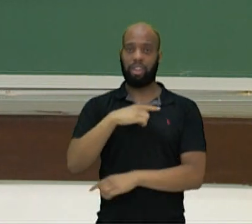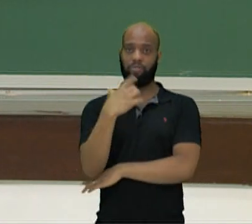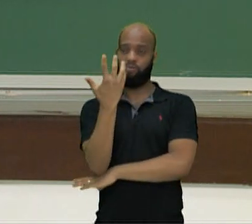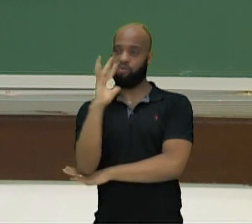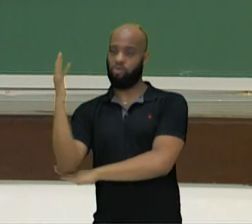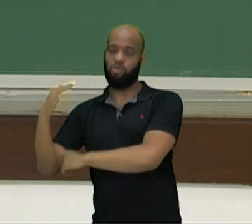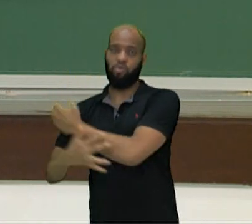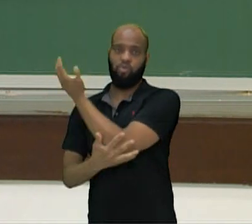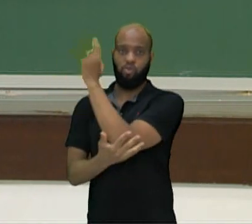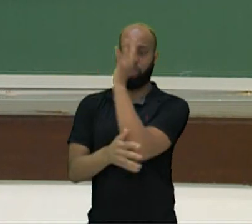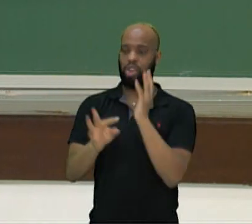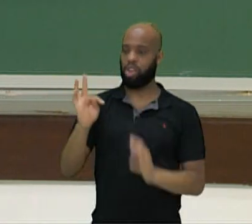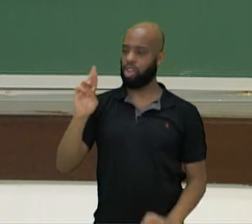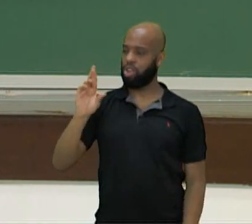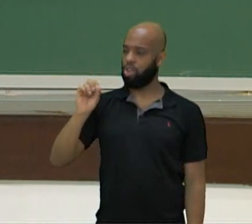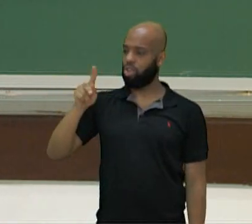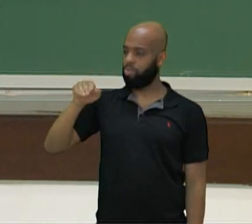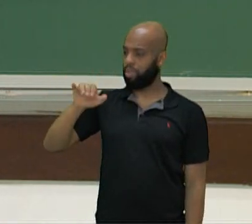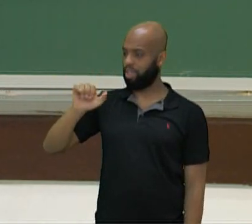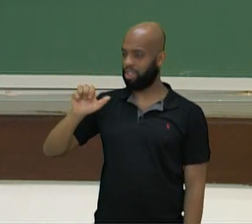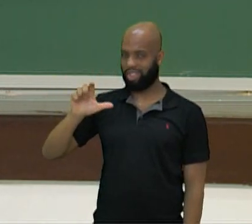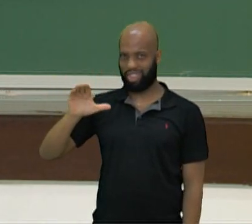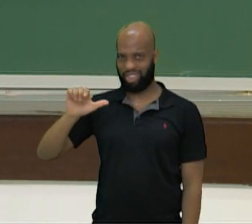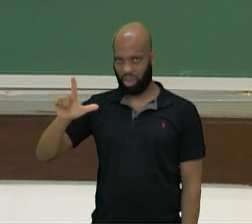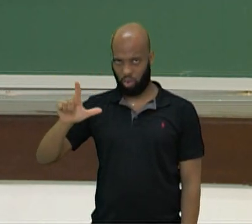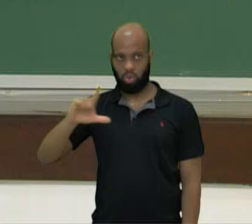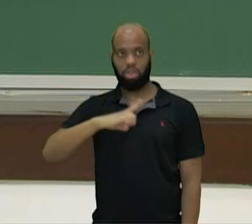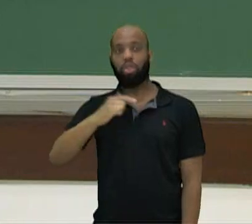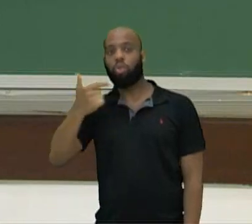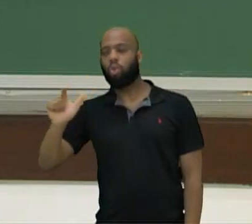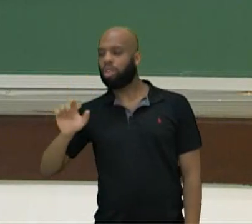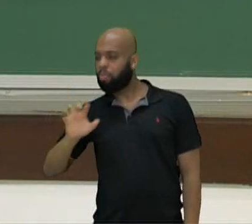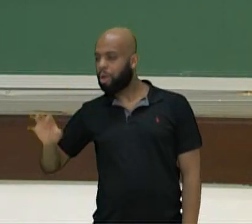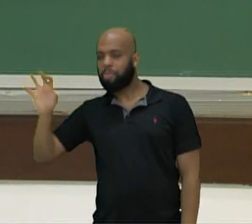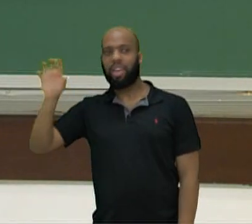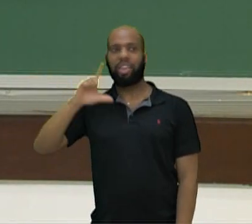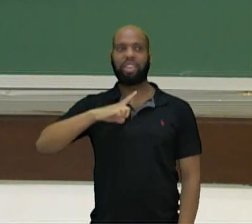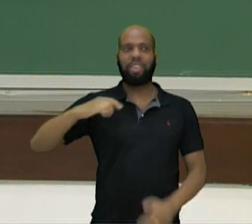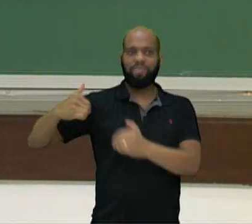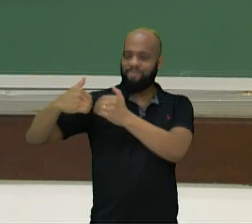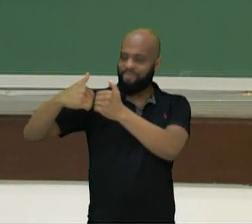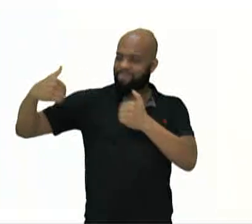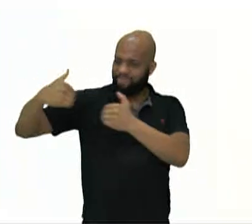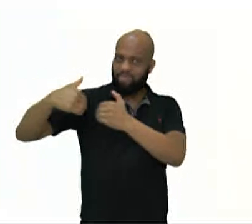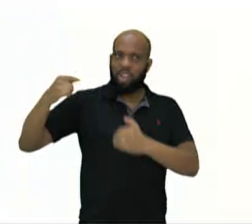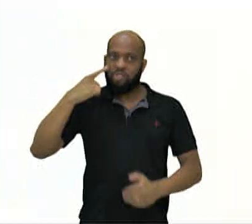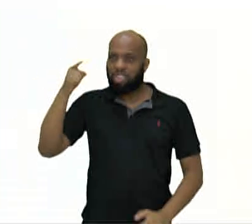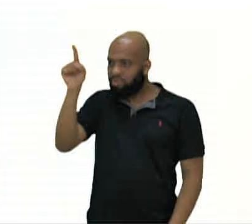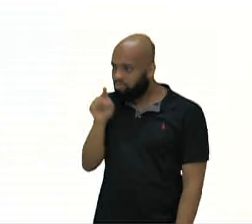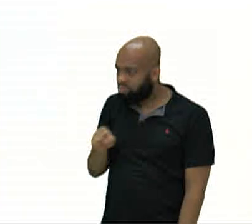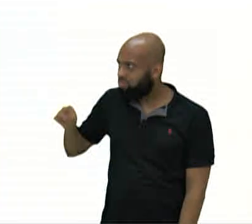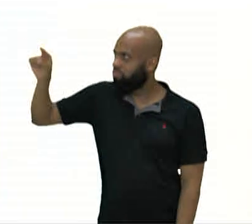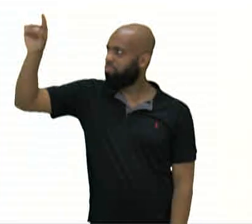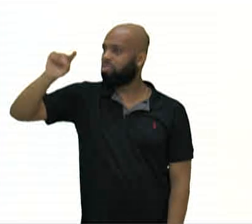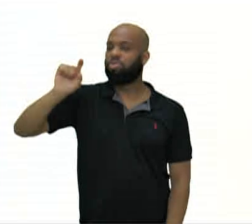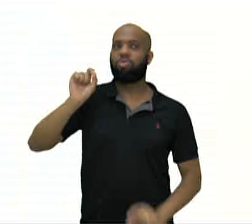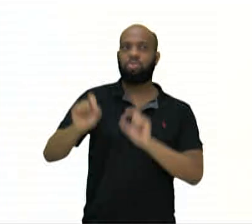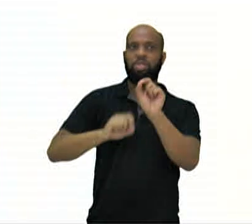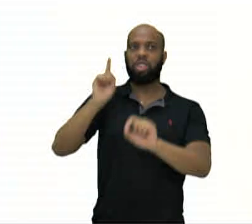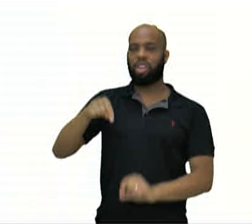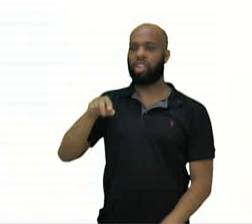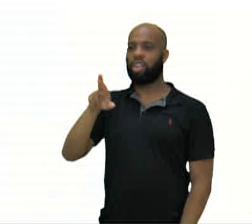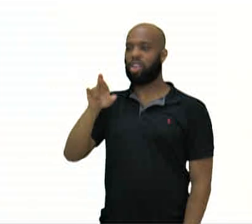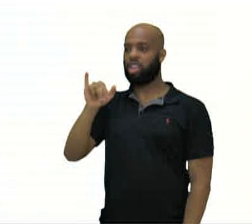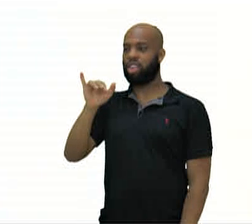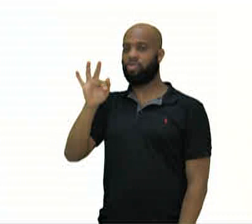sobre isso. Mais uma outra região, esse falhamento aqui, ó, que são a região do Rift Valley.